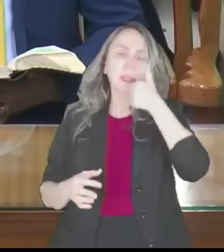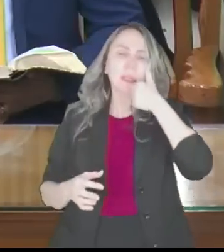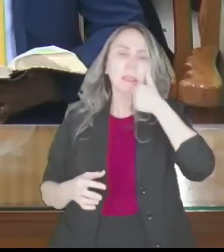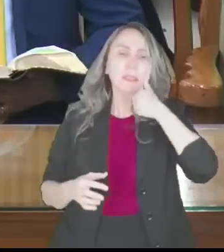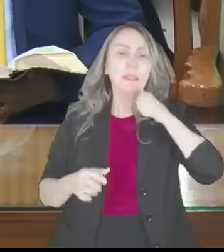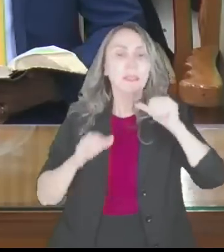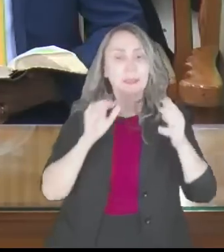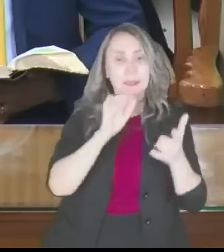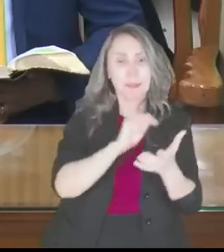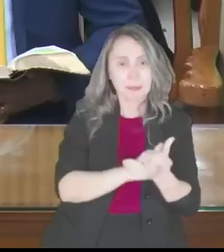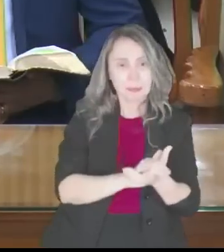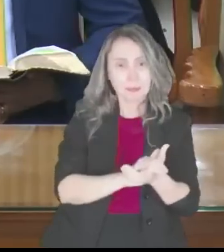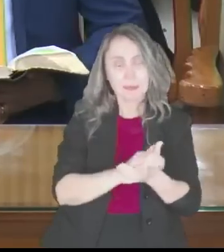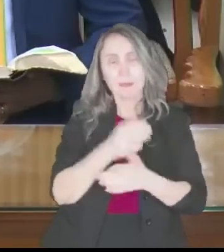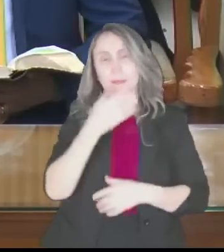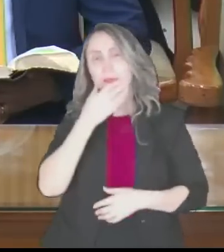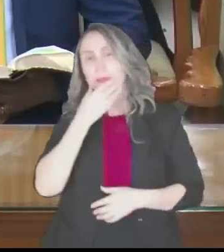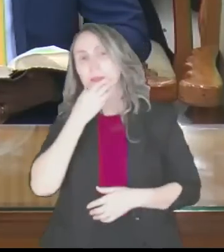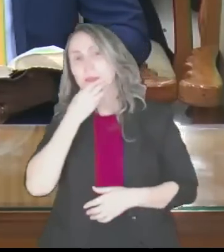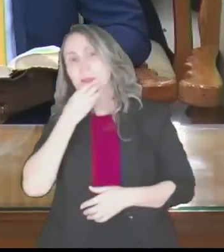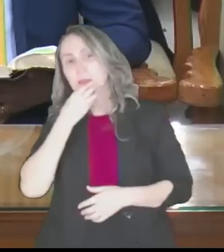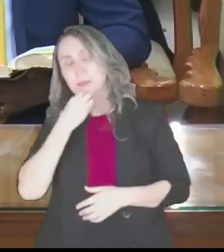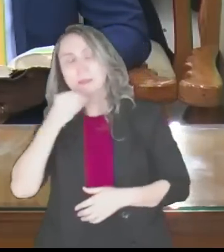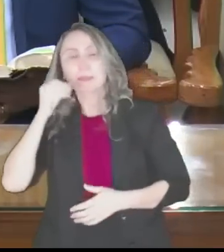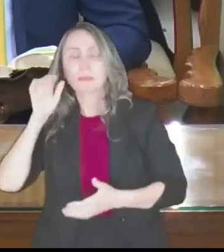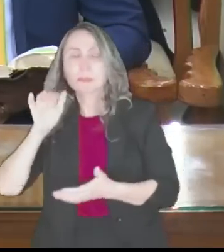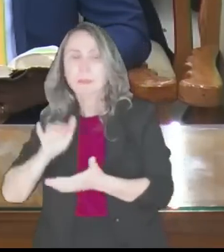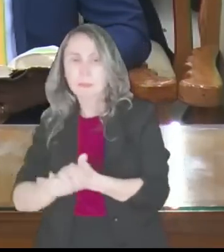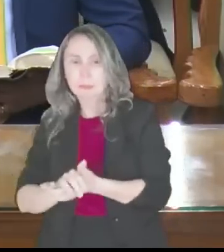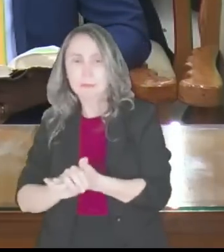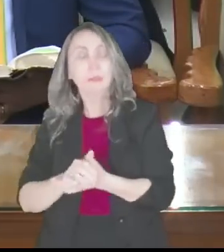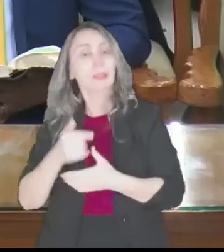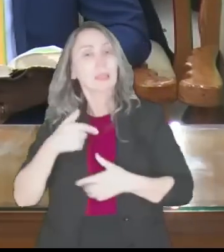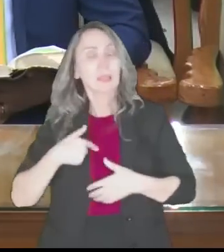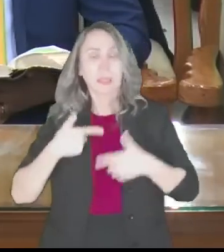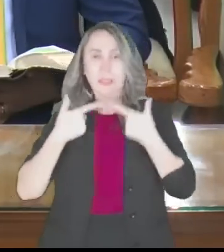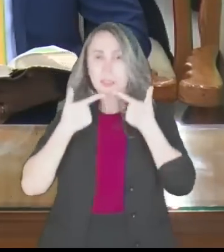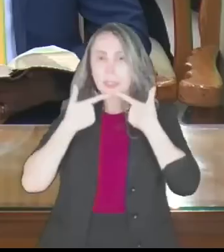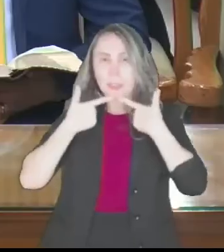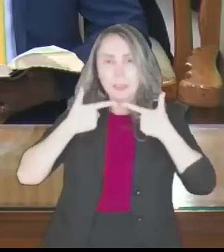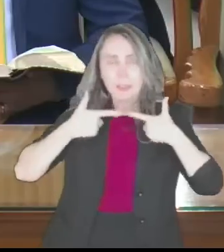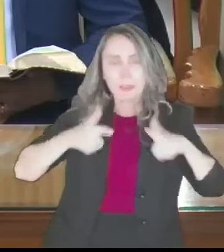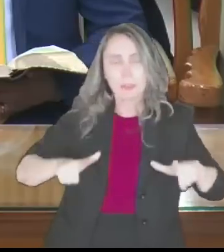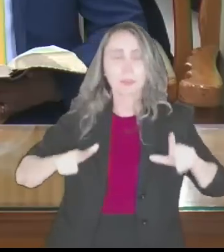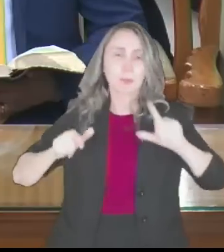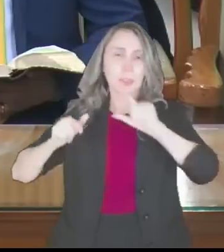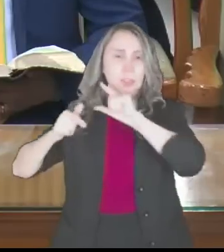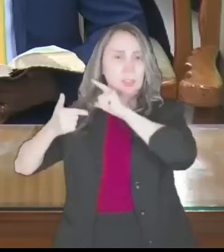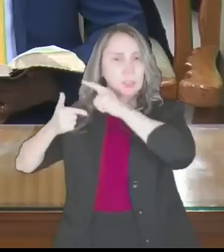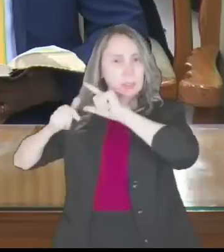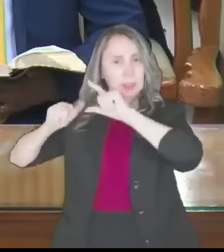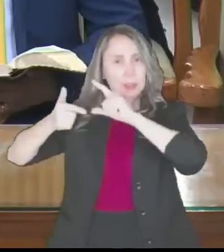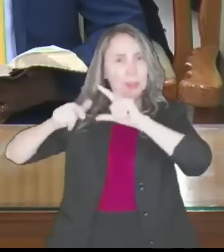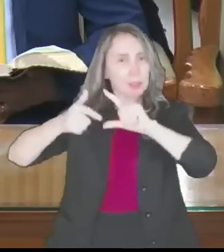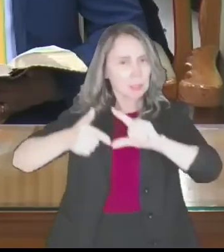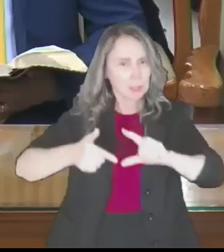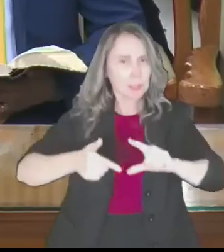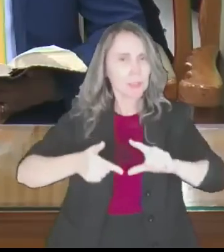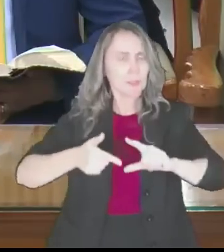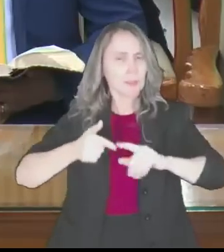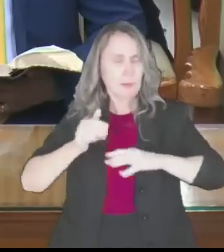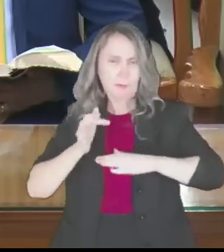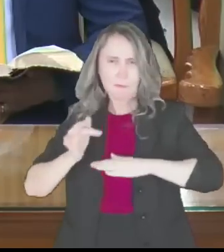câmara? Na intimidade, estou falando numa linguagem clássica, estou falando numa linguagem seleta, não numa